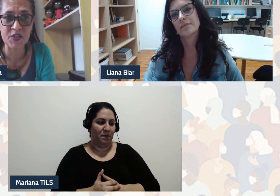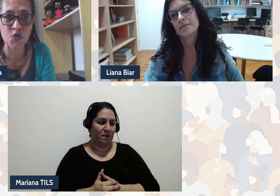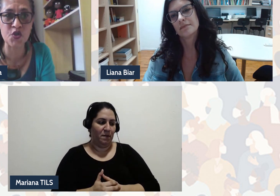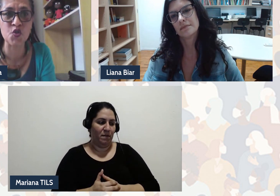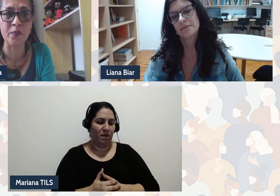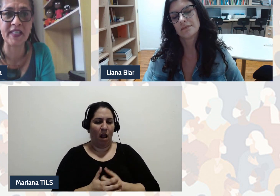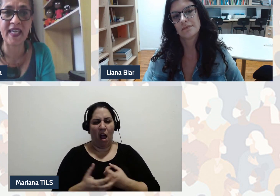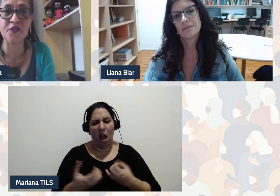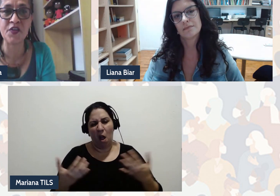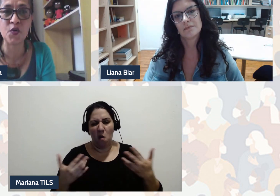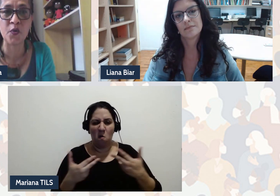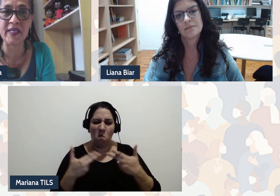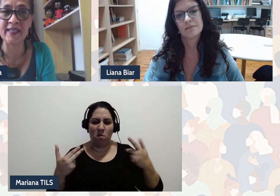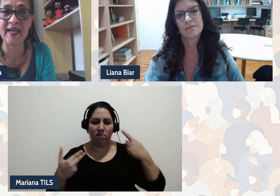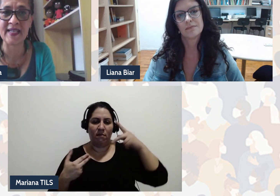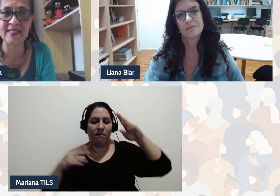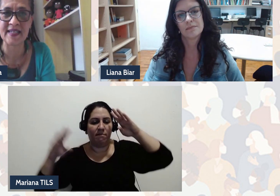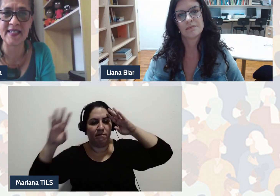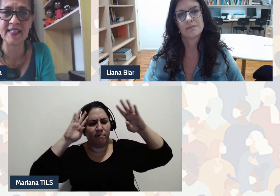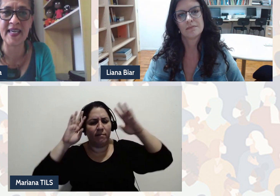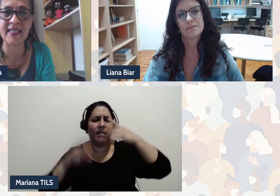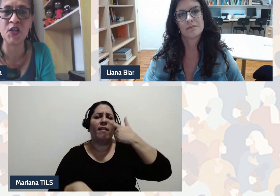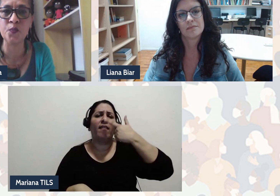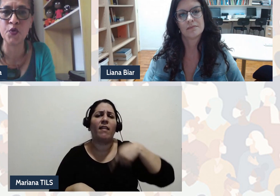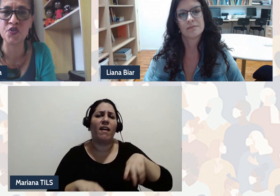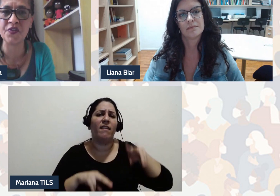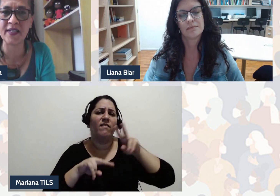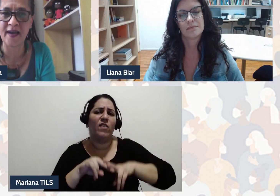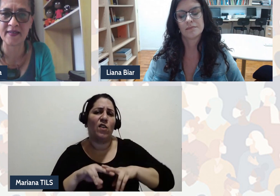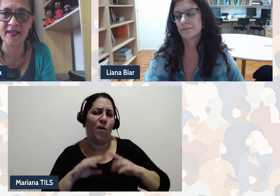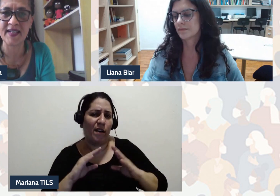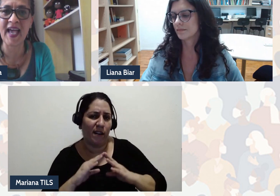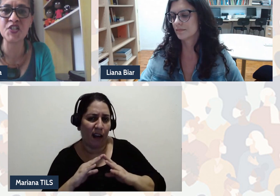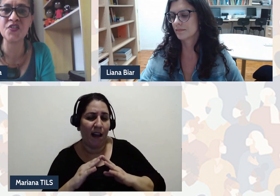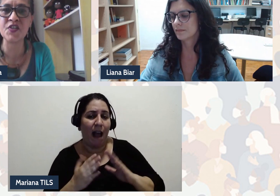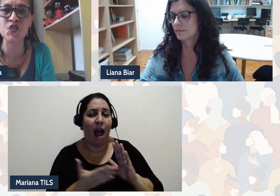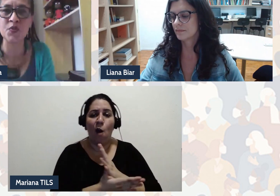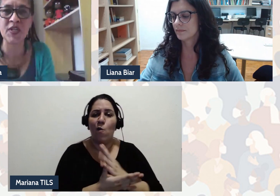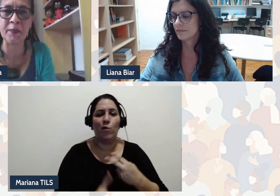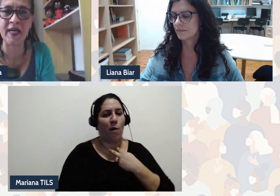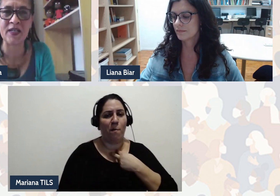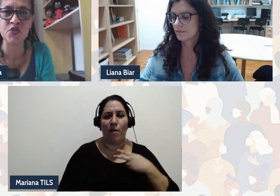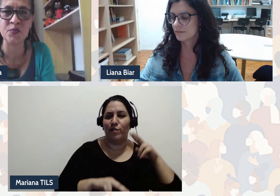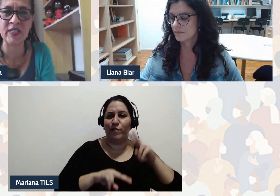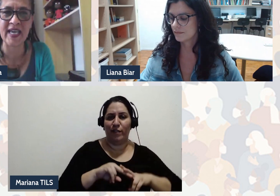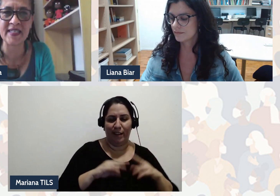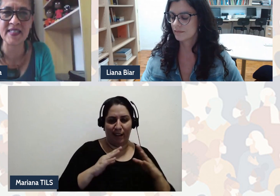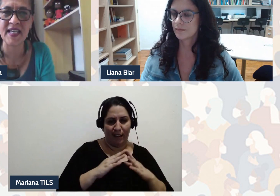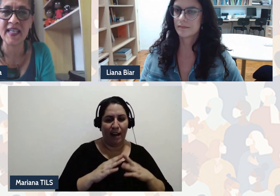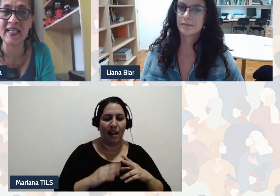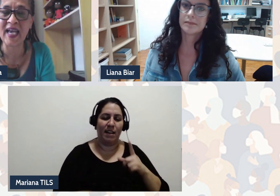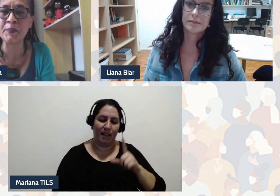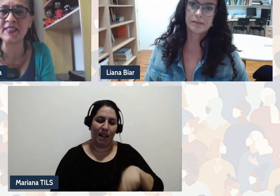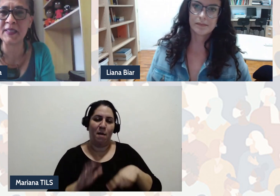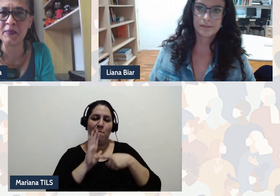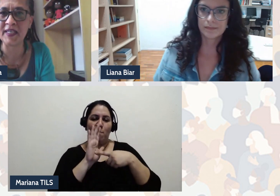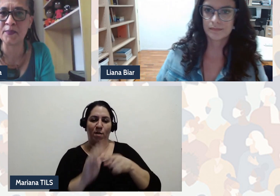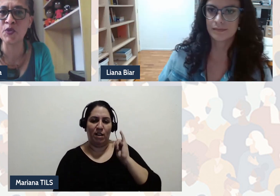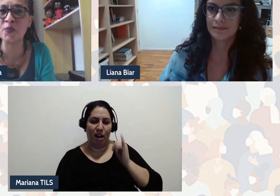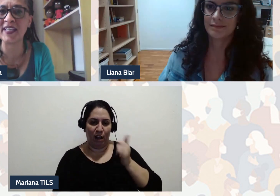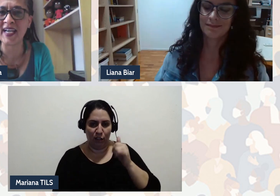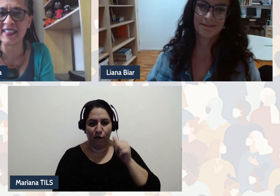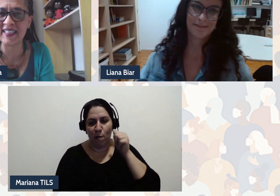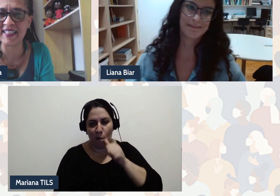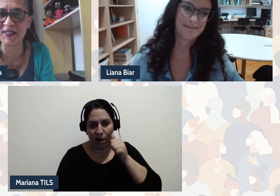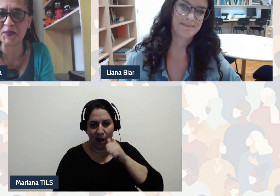algumas reflexões sobre quem ficou em casa e quem não pôde ficar. Narrativa sobre o trabalho de mulheres na pandemia.